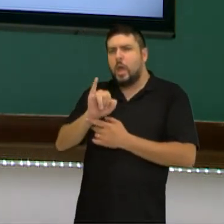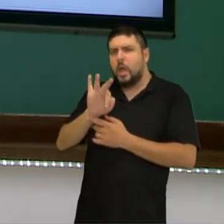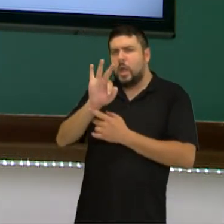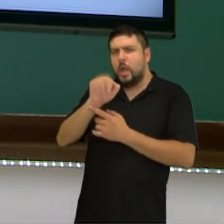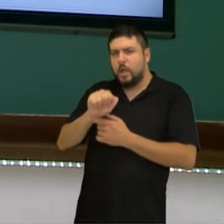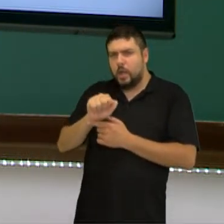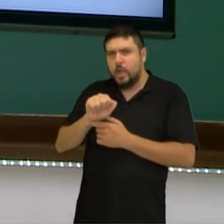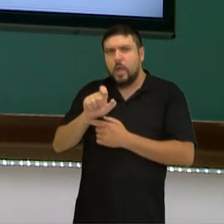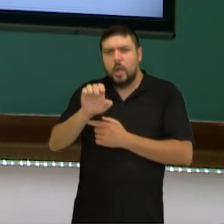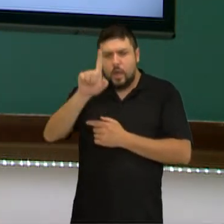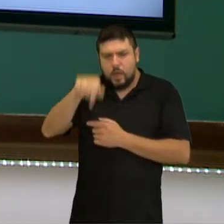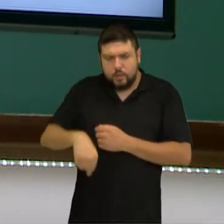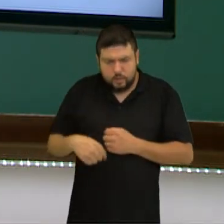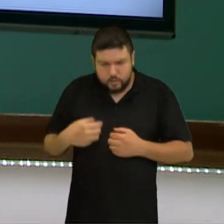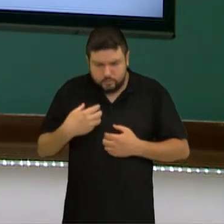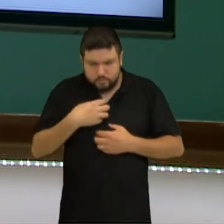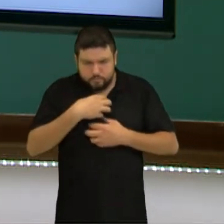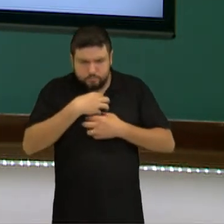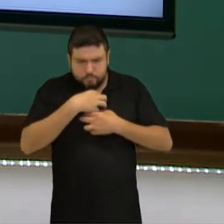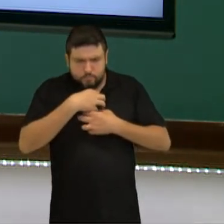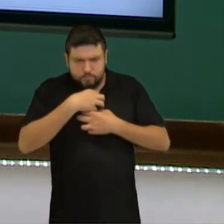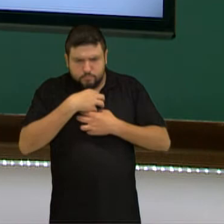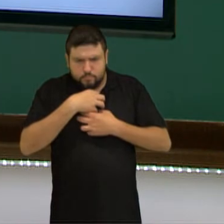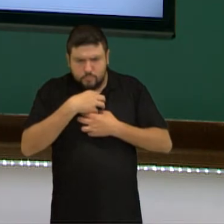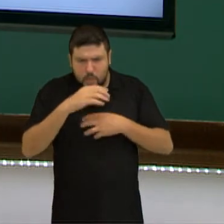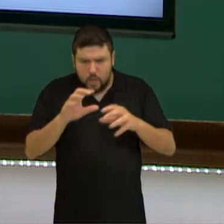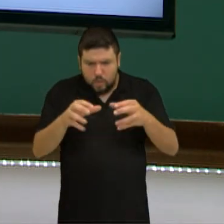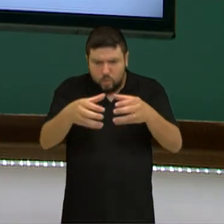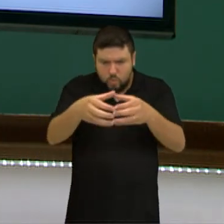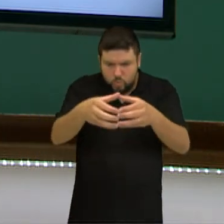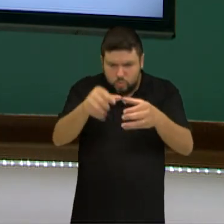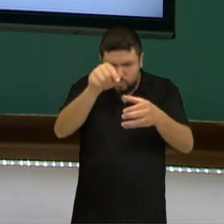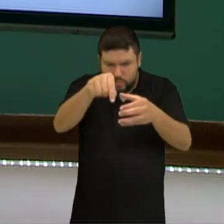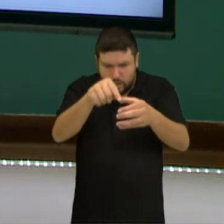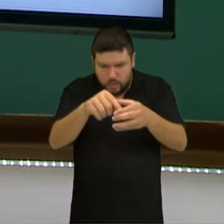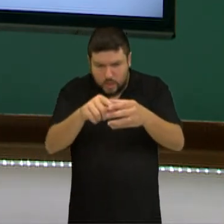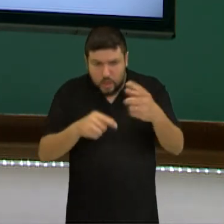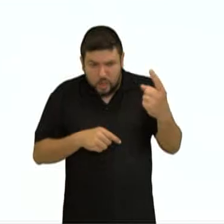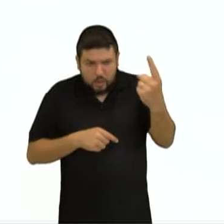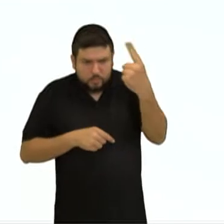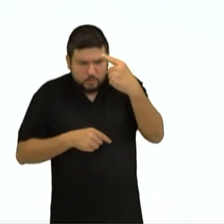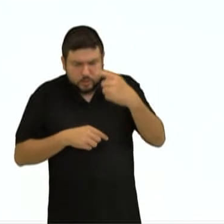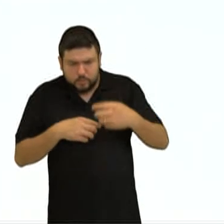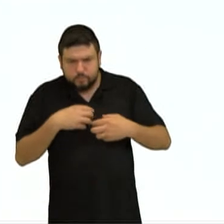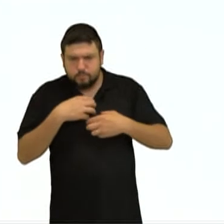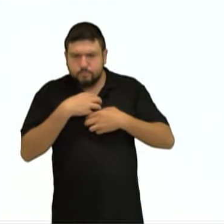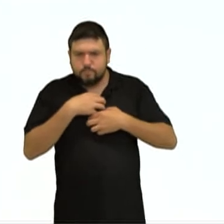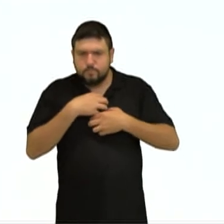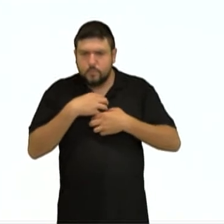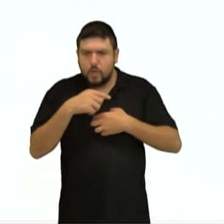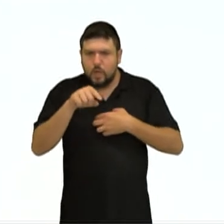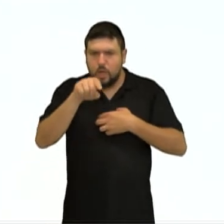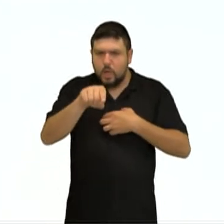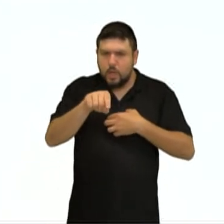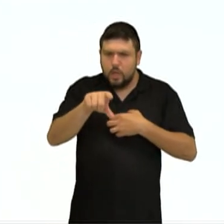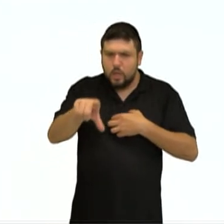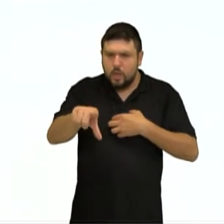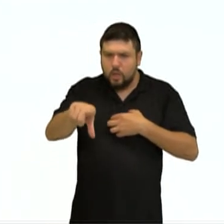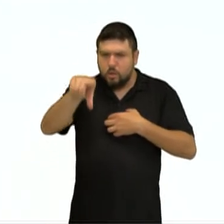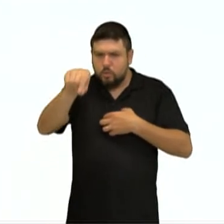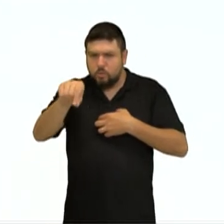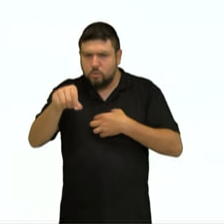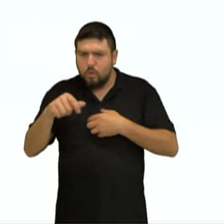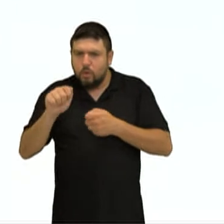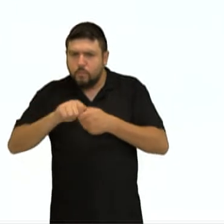moral. Você internaliza esses conceitos. Ética é a análise do que é correto e do que é